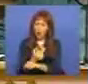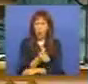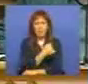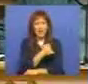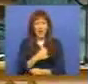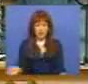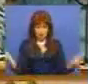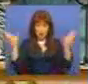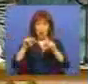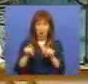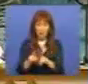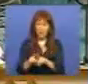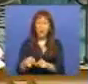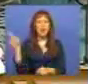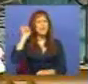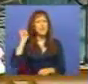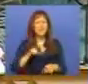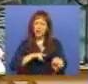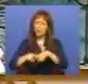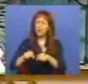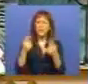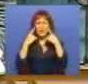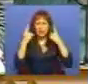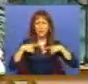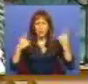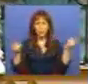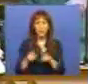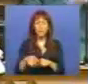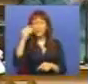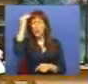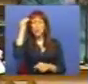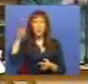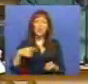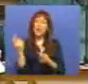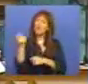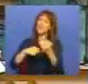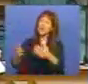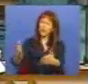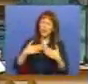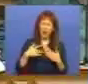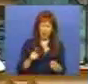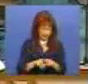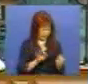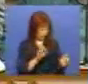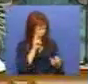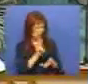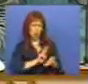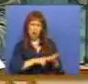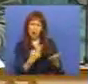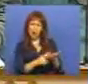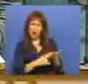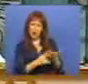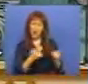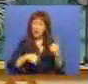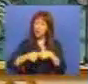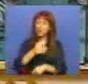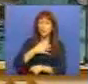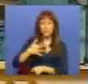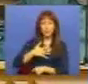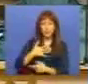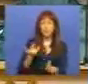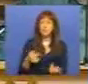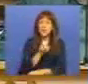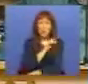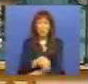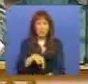habitação nova tem sido a principal política pública. O sonho que nos venderam parece um pesadelo. Somos todos proprietários,